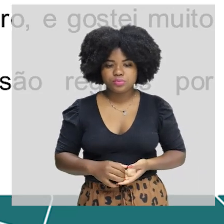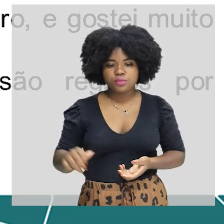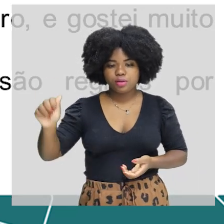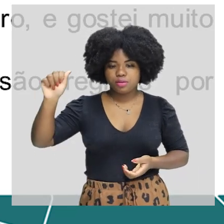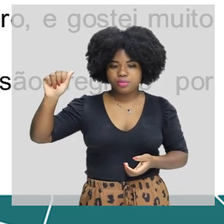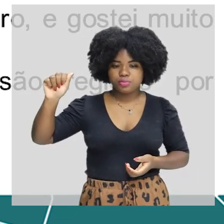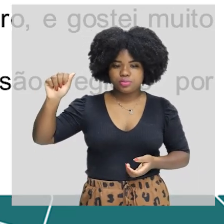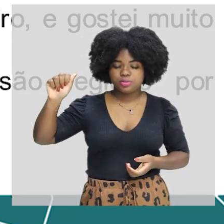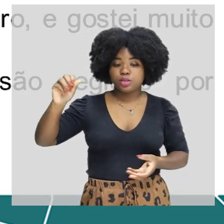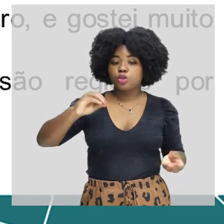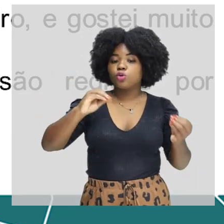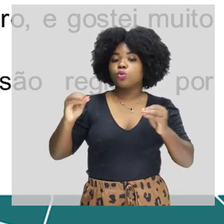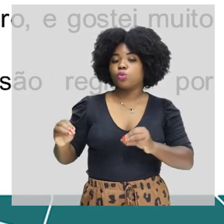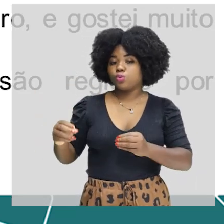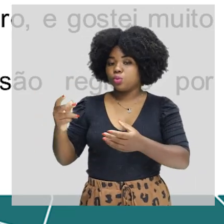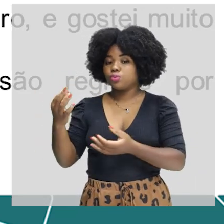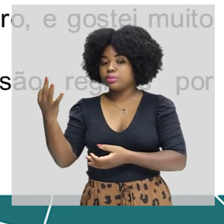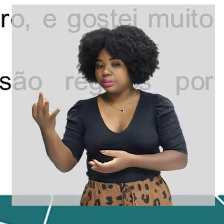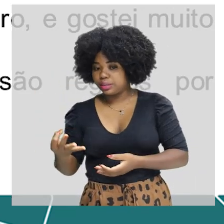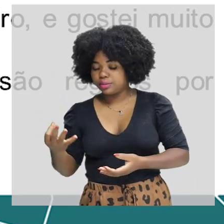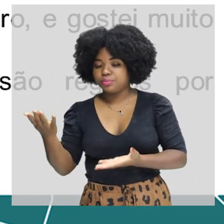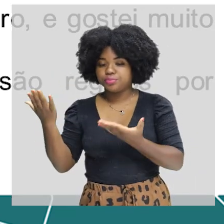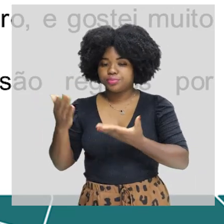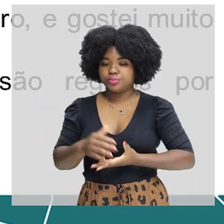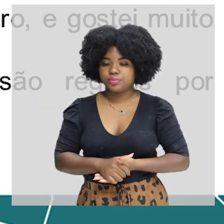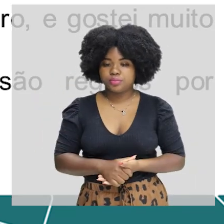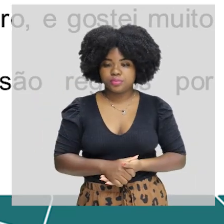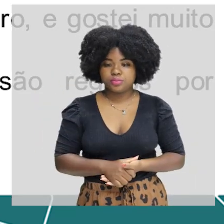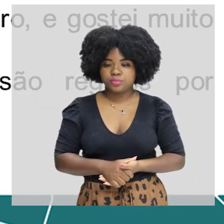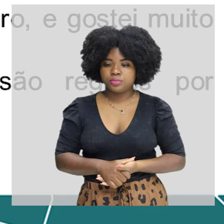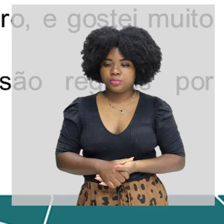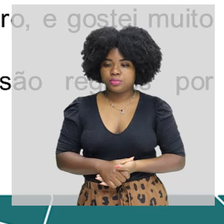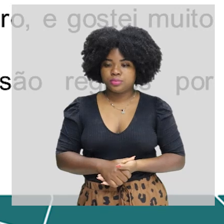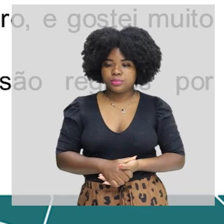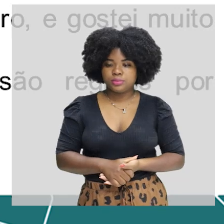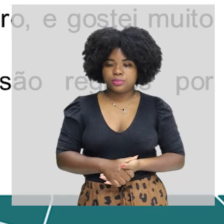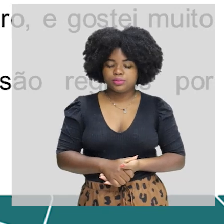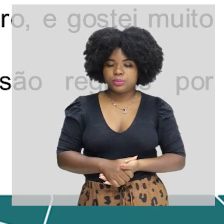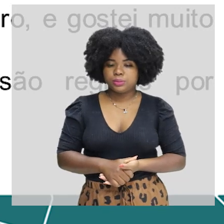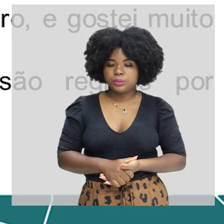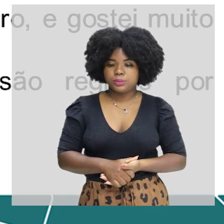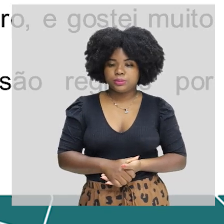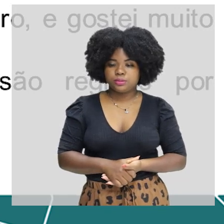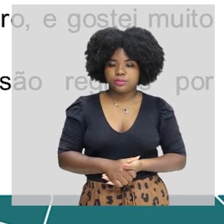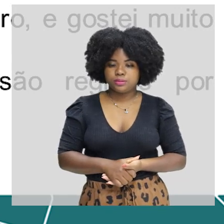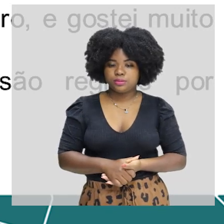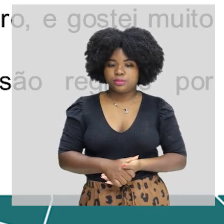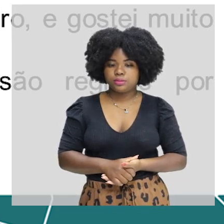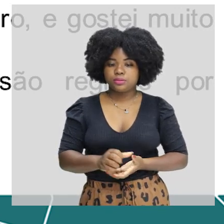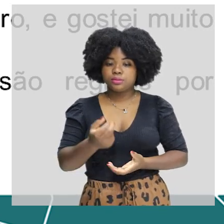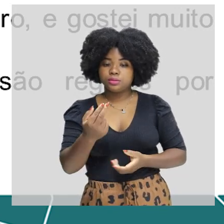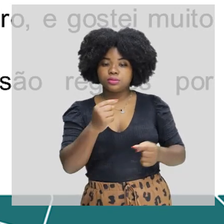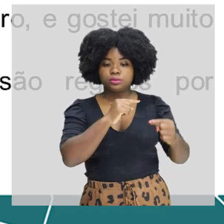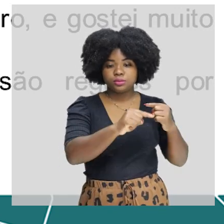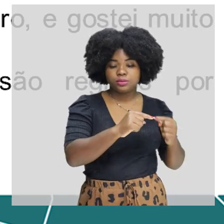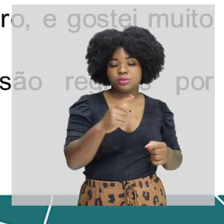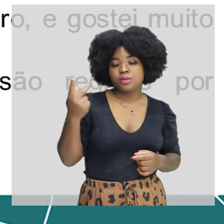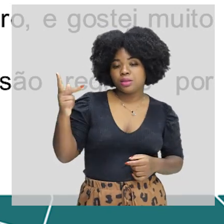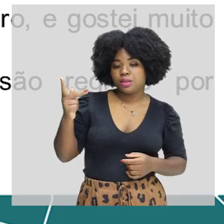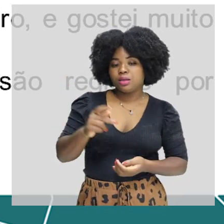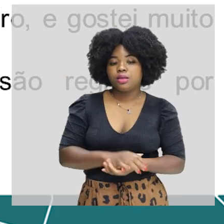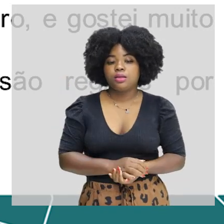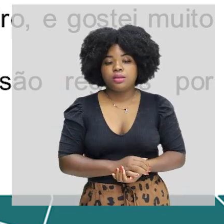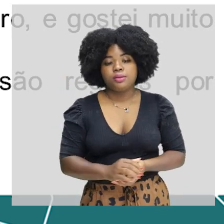ou discordar. Aí ele botou assim, ó, pode-se até radicalmente concordar com toda a política externa brasileira ou discordar dela. Ó. Educador é